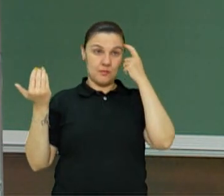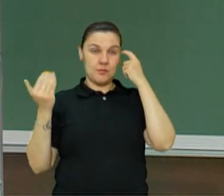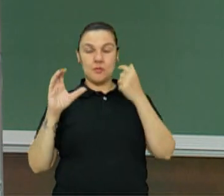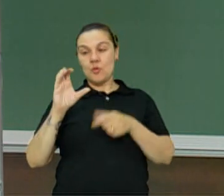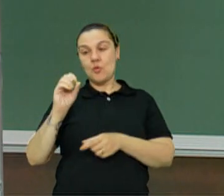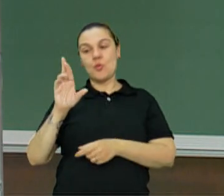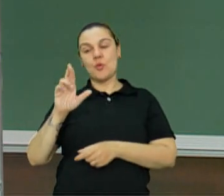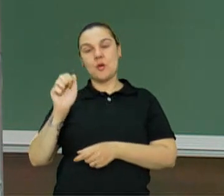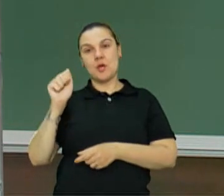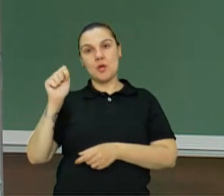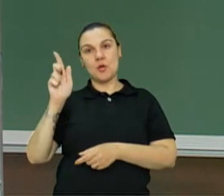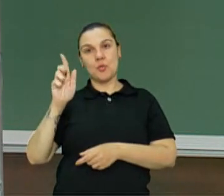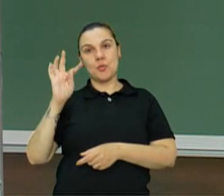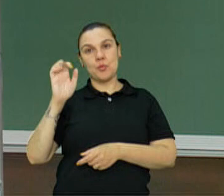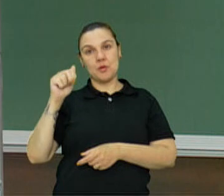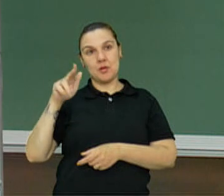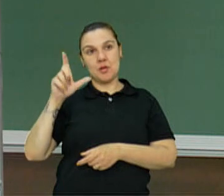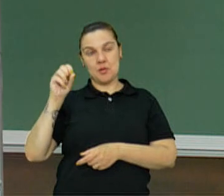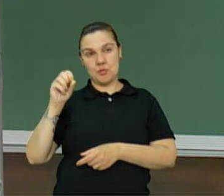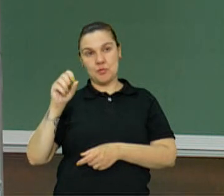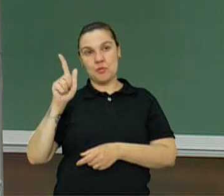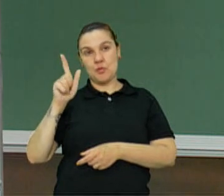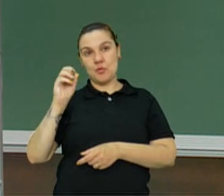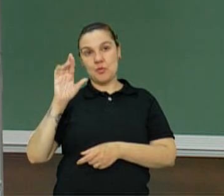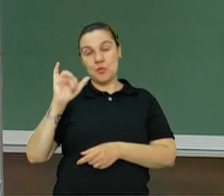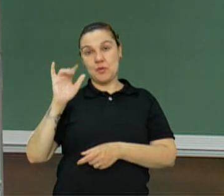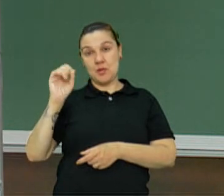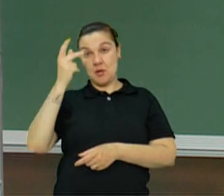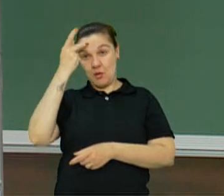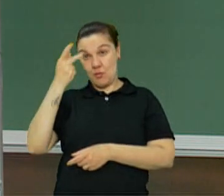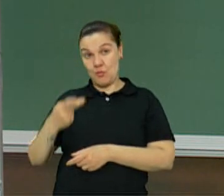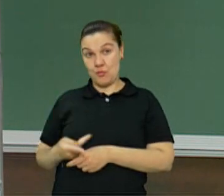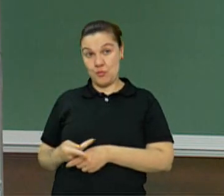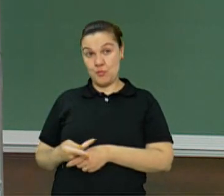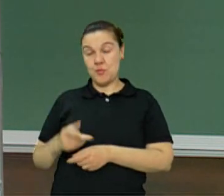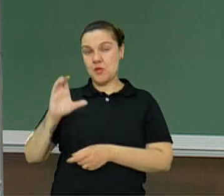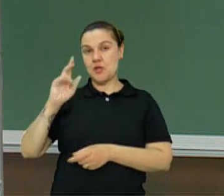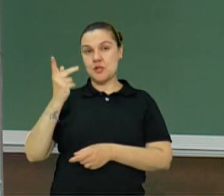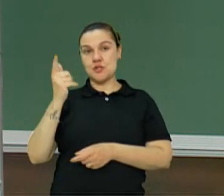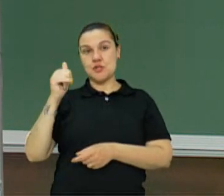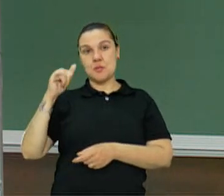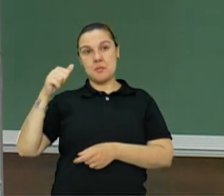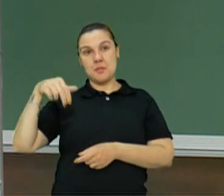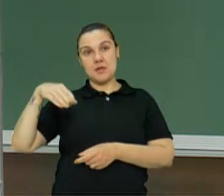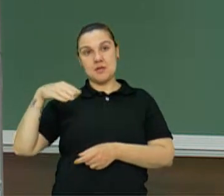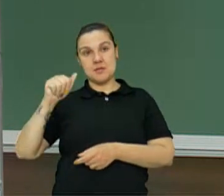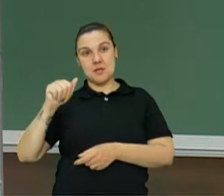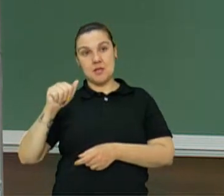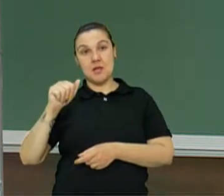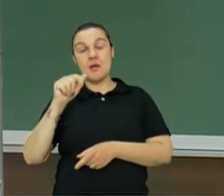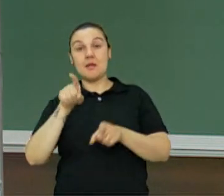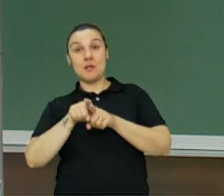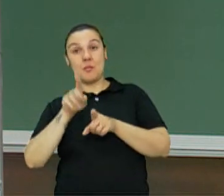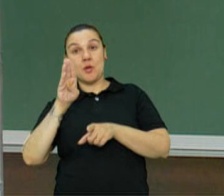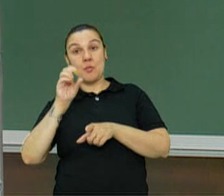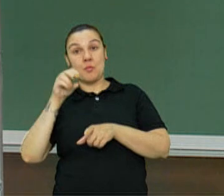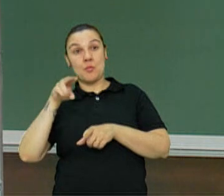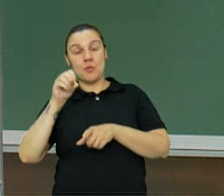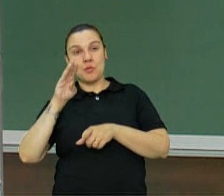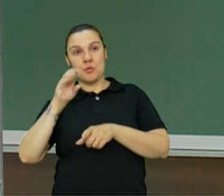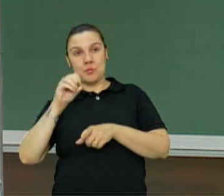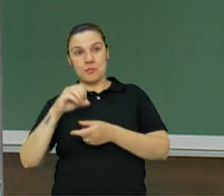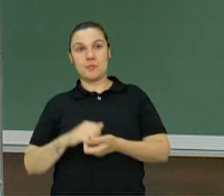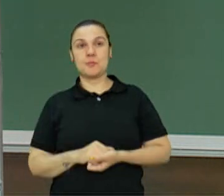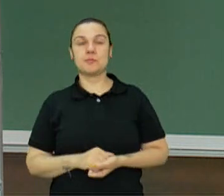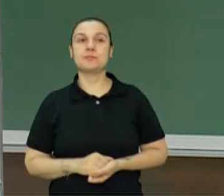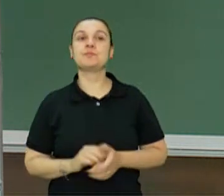o orangotango, o gorila, o homem, o chimpanzé e o bonobo. Desses